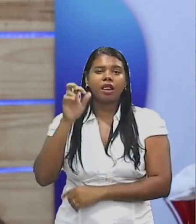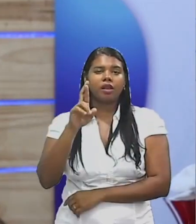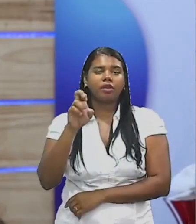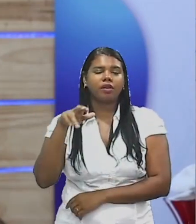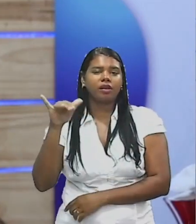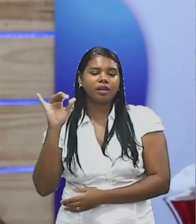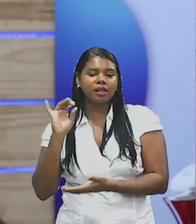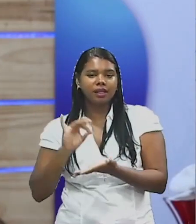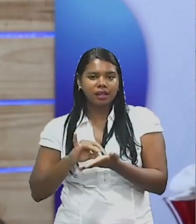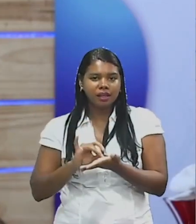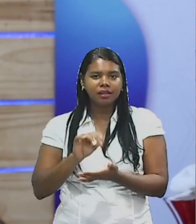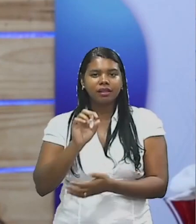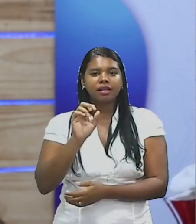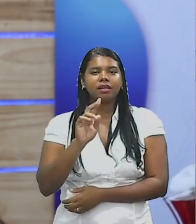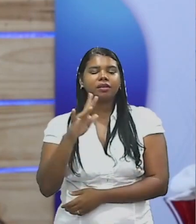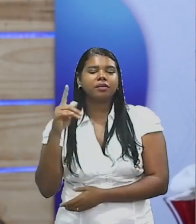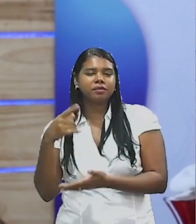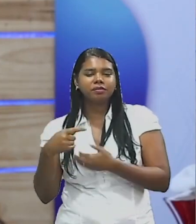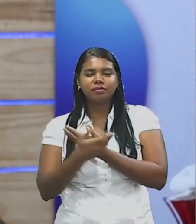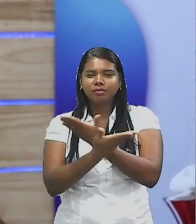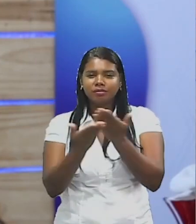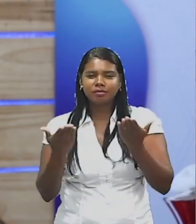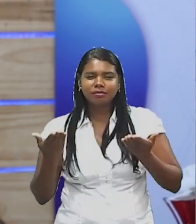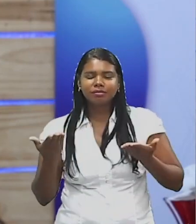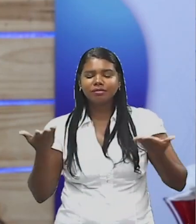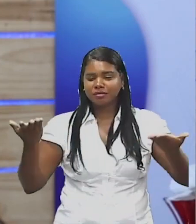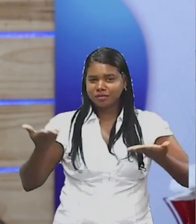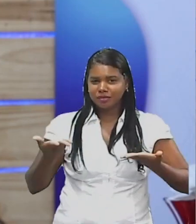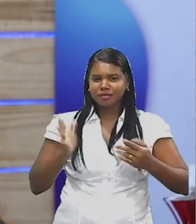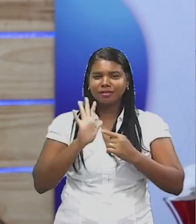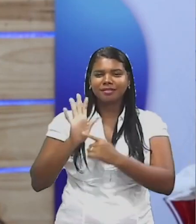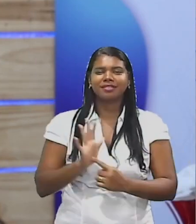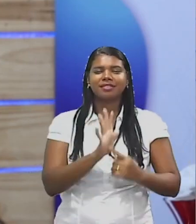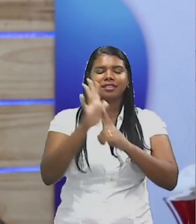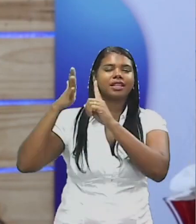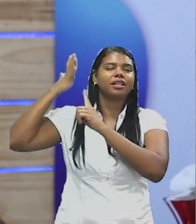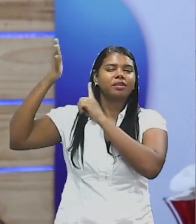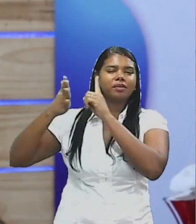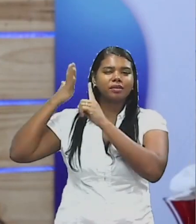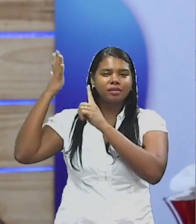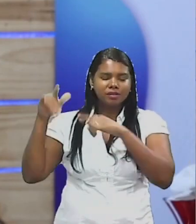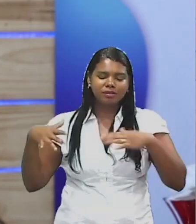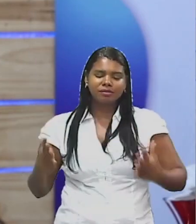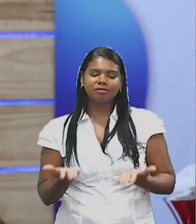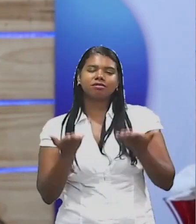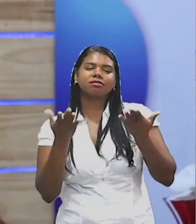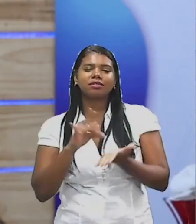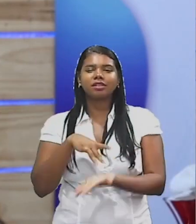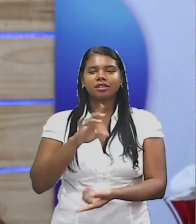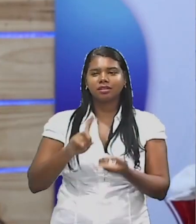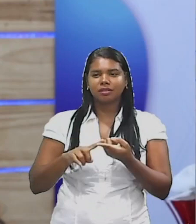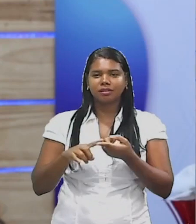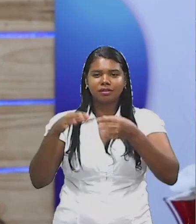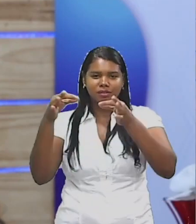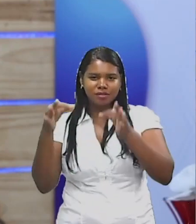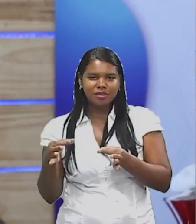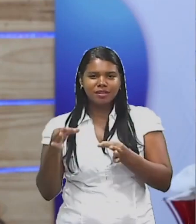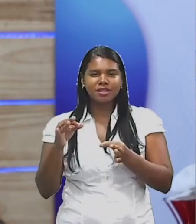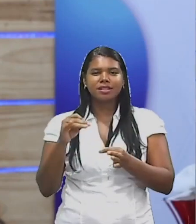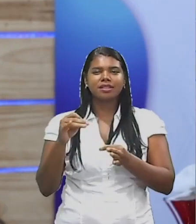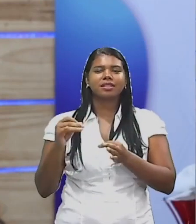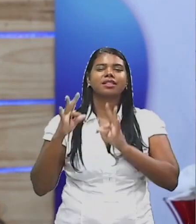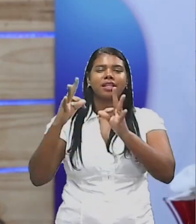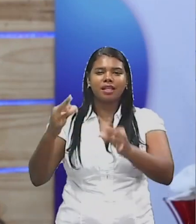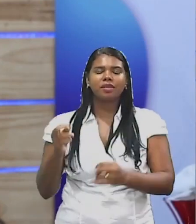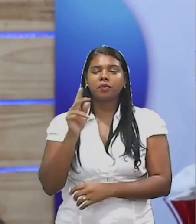que veio da UFPE para brilhantar aqui o nosso espaço, para brilhantar nossas palestras, para brilhantar o nosso evento, tá certo? E toda a equipe